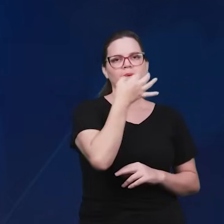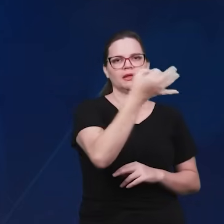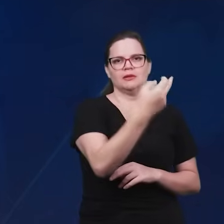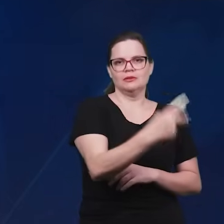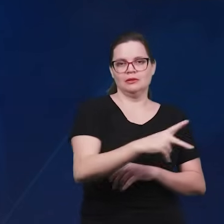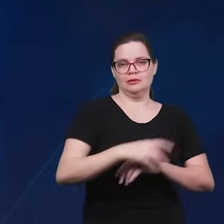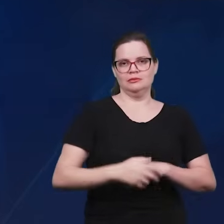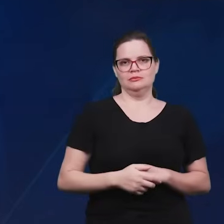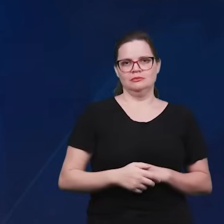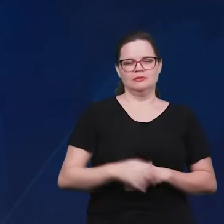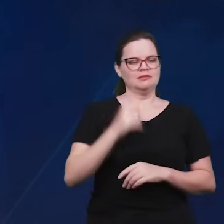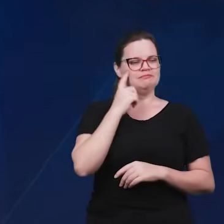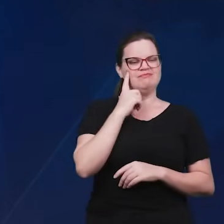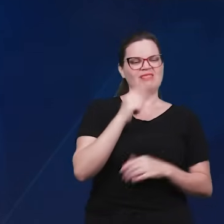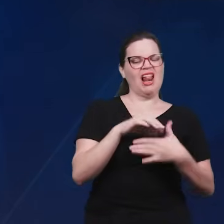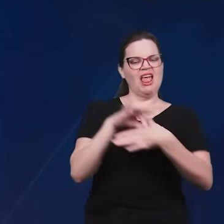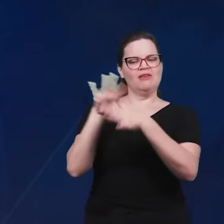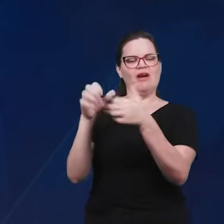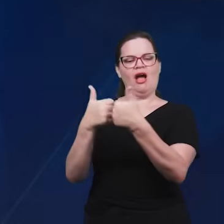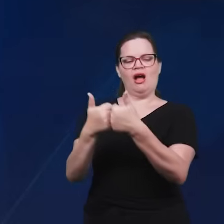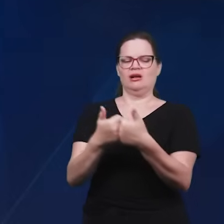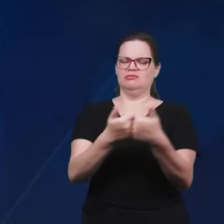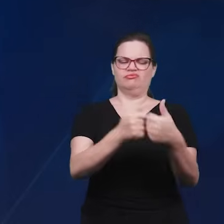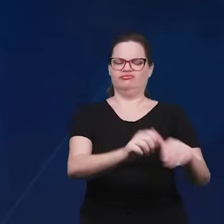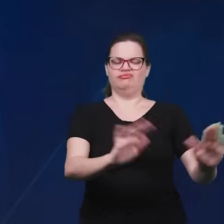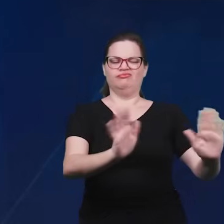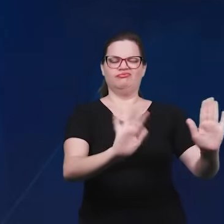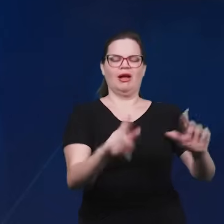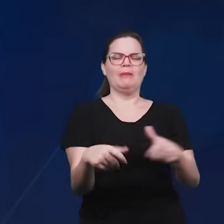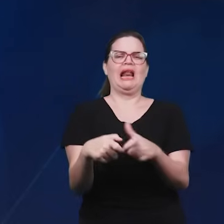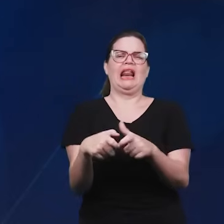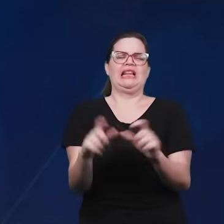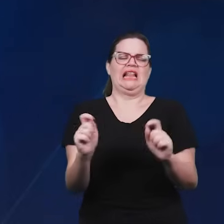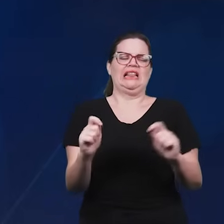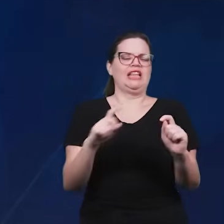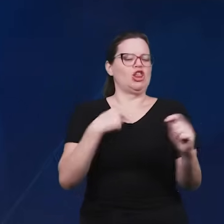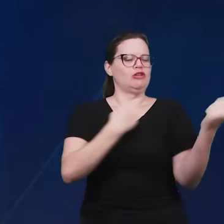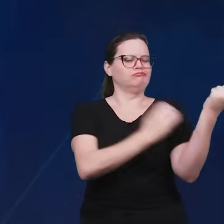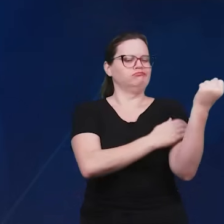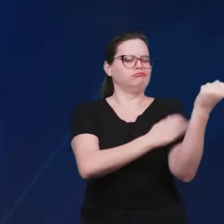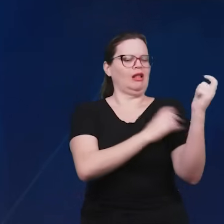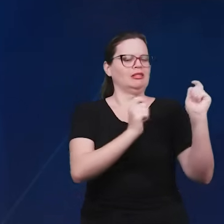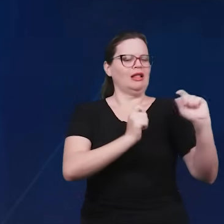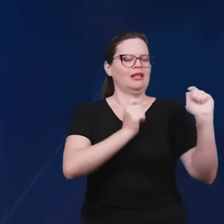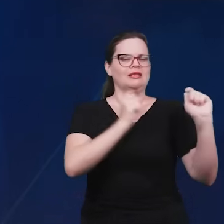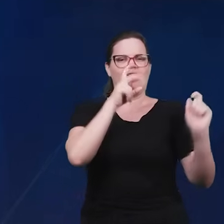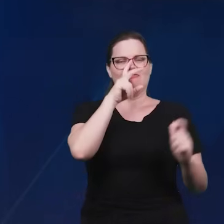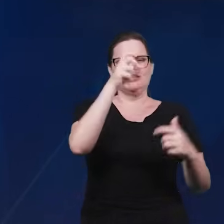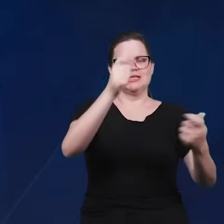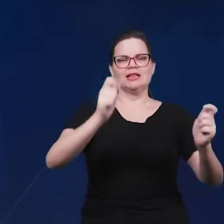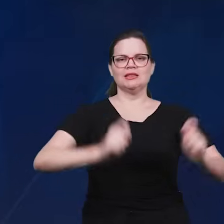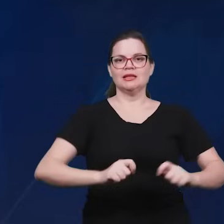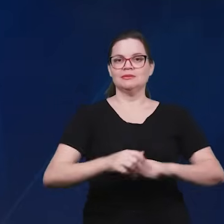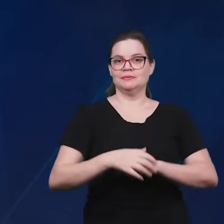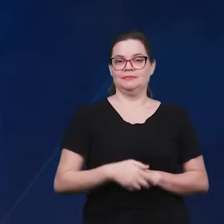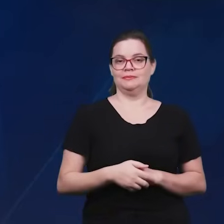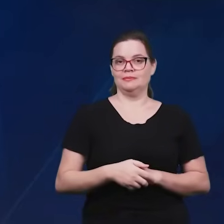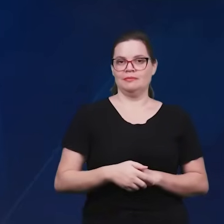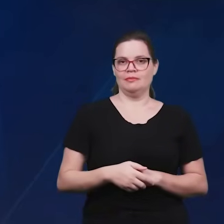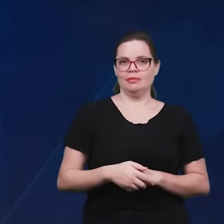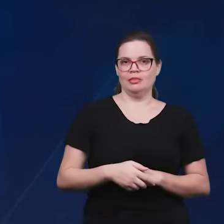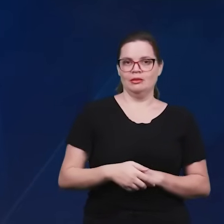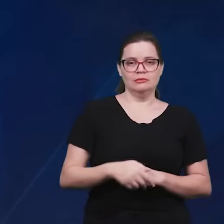decidiram também não levar a Arca da Aliança com eles naquela batalha, como se pudessem vencê-la sem